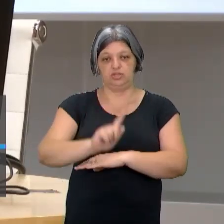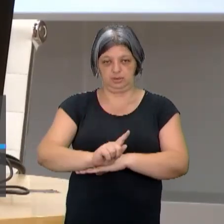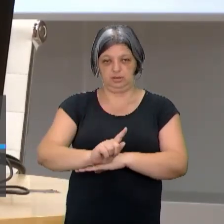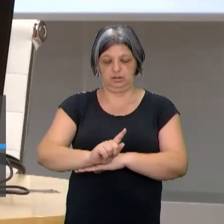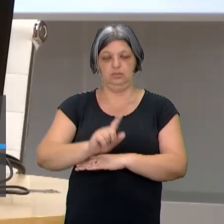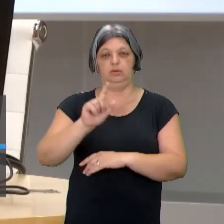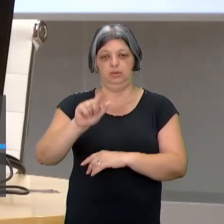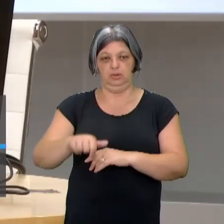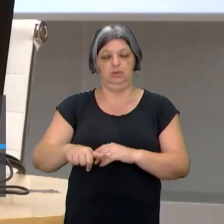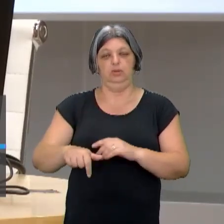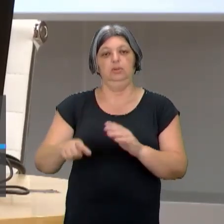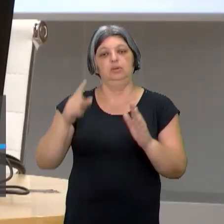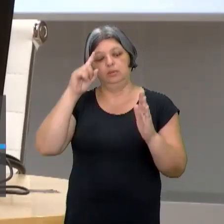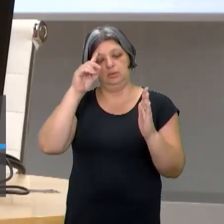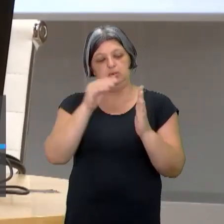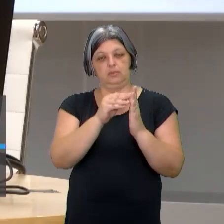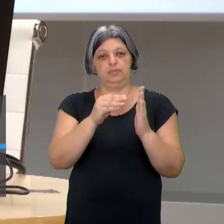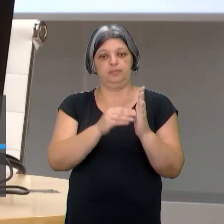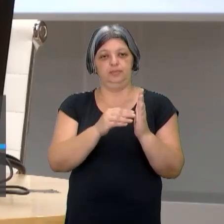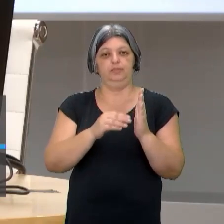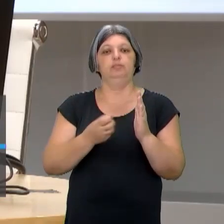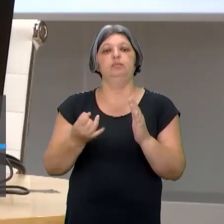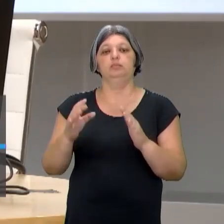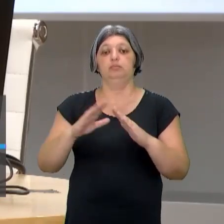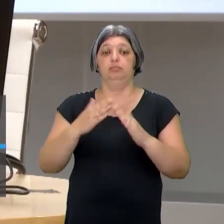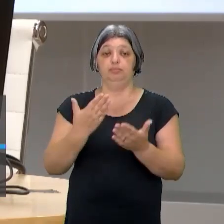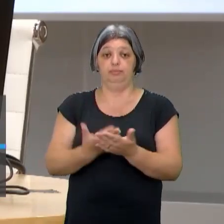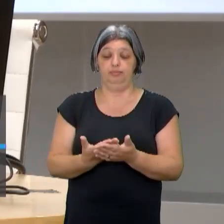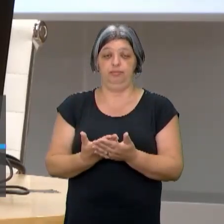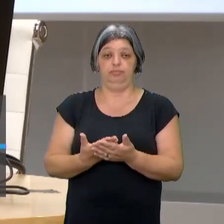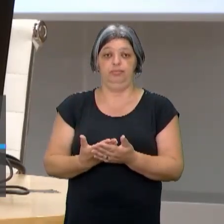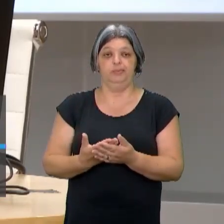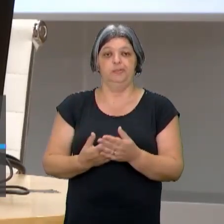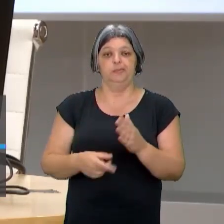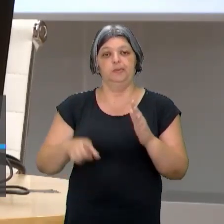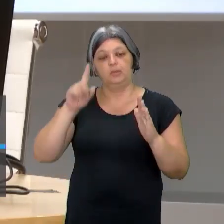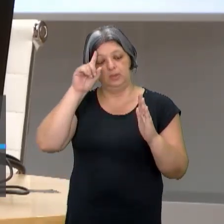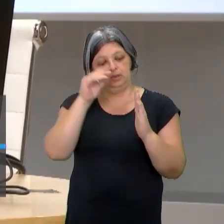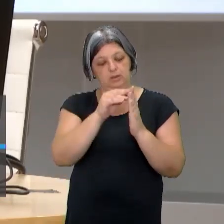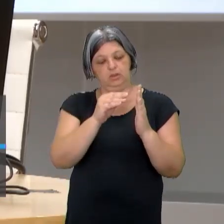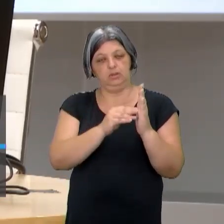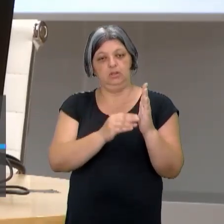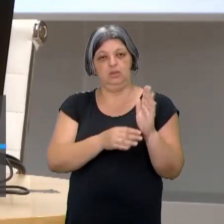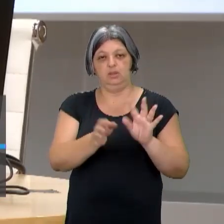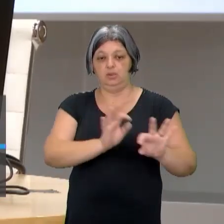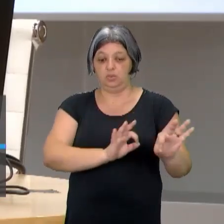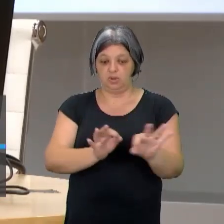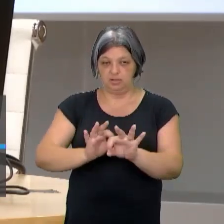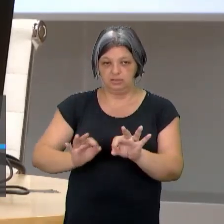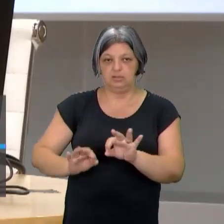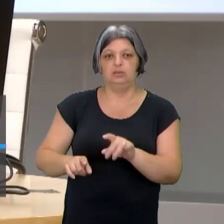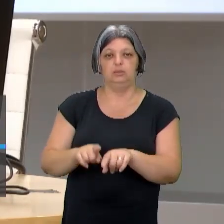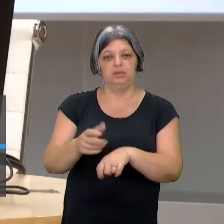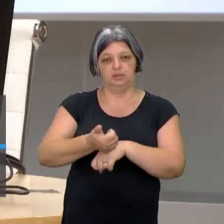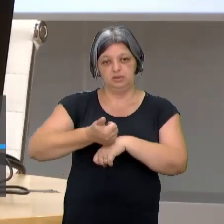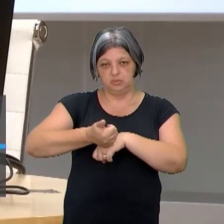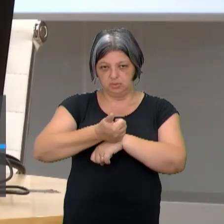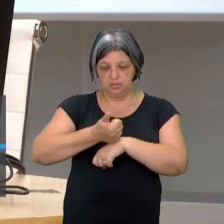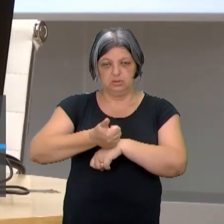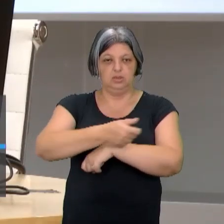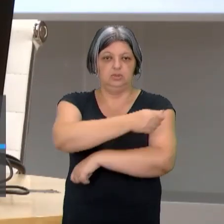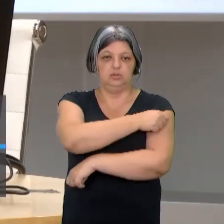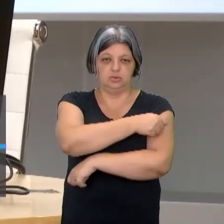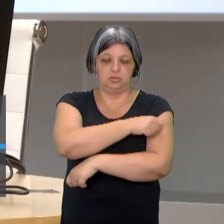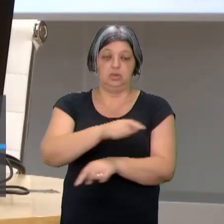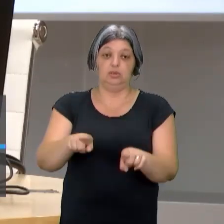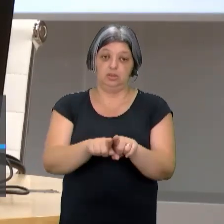faz parte aí. Se a gente tiver numa escola, uma agenda de escola bem elaborada e essas agendas de profissionais e dos estudantes